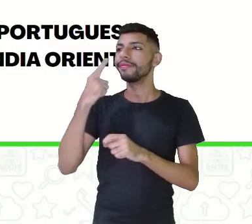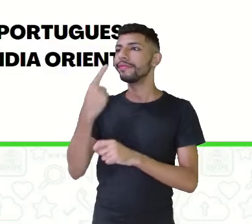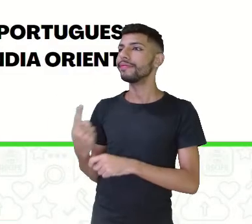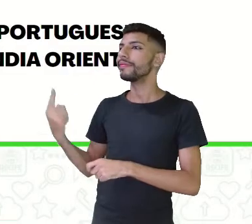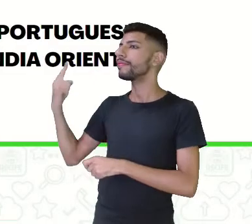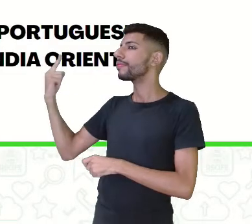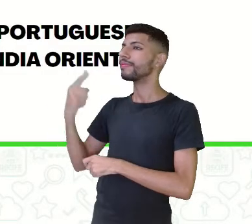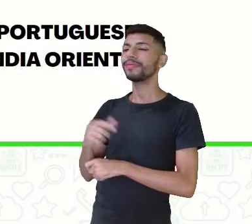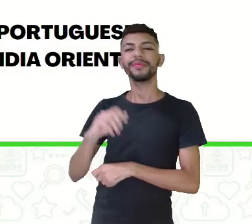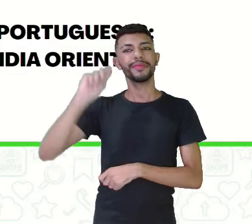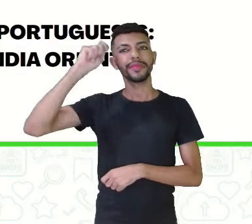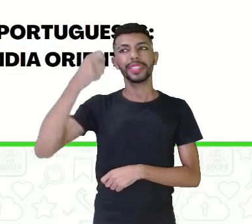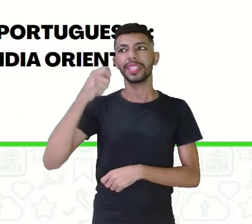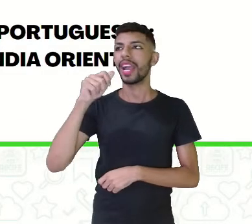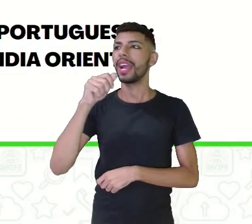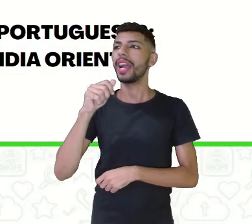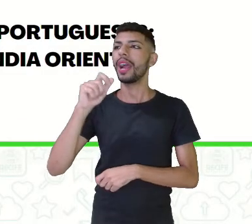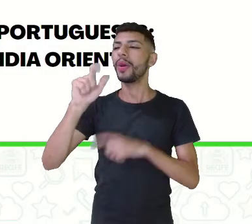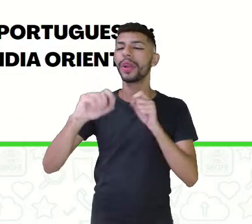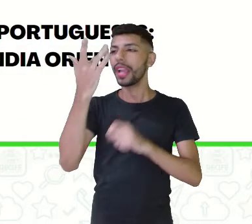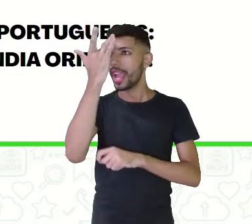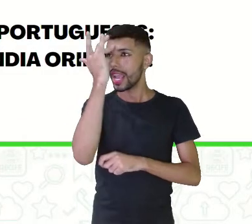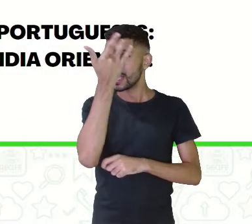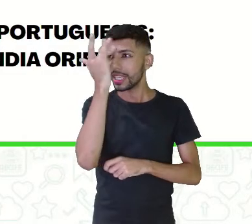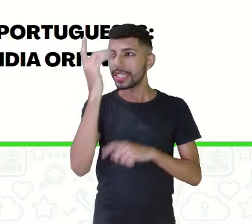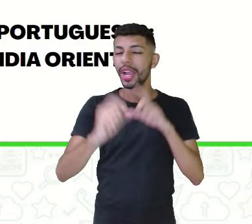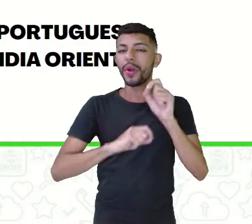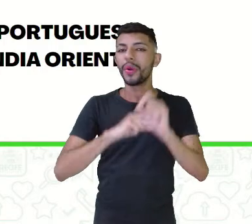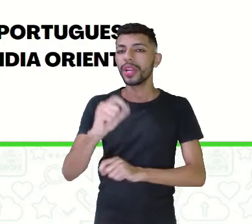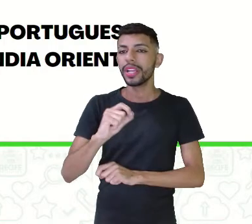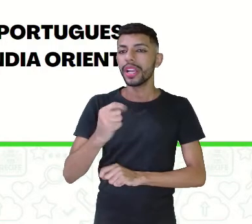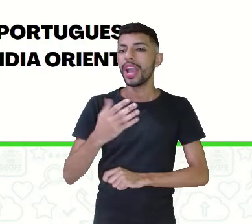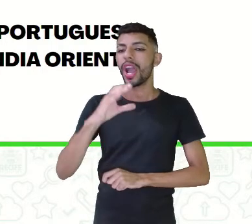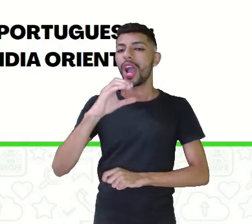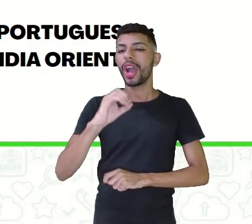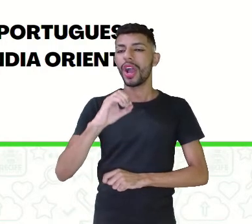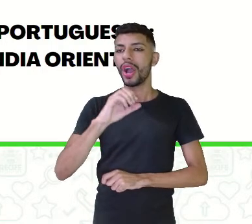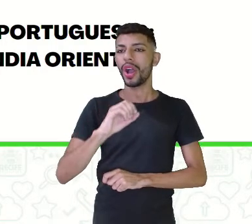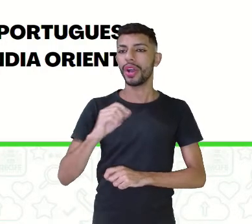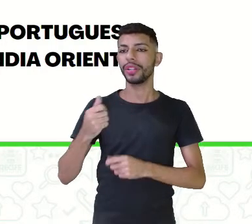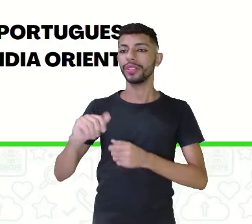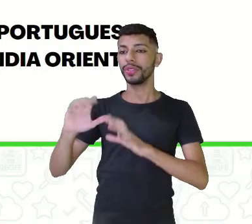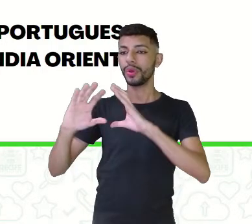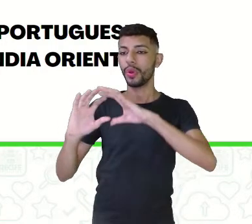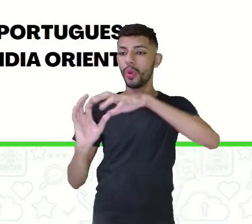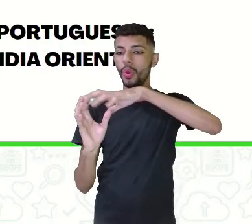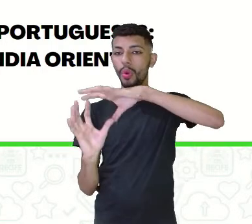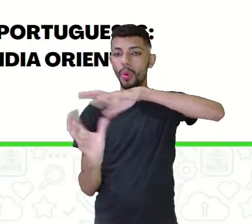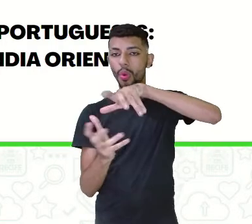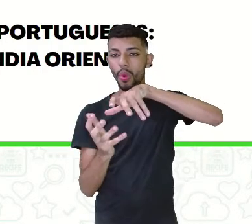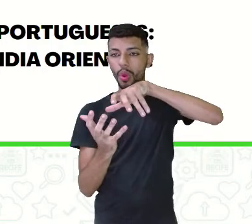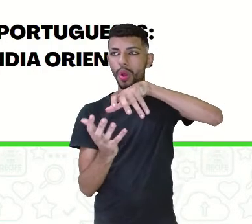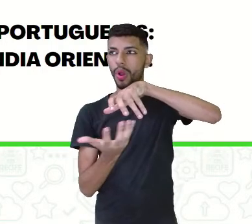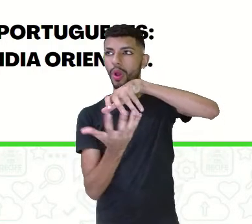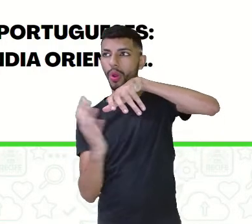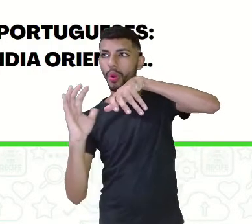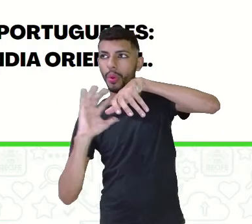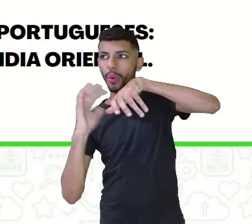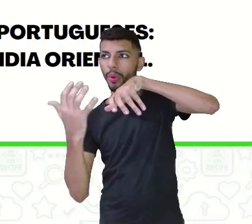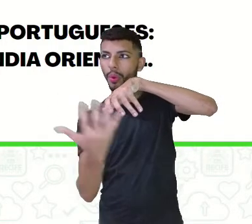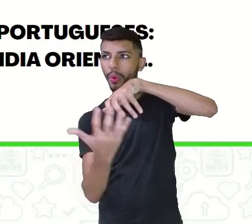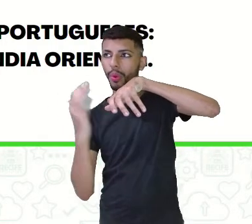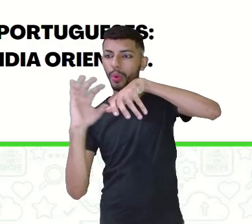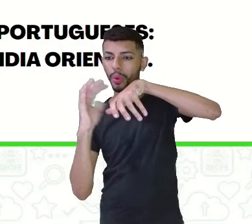Índia Ocidental. Eles queriam pesquisar novas formas de entrar lá. O Colombo pela